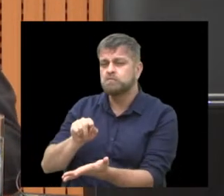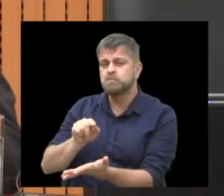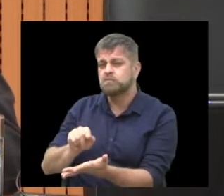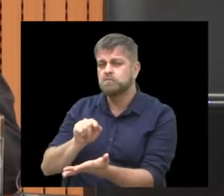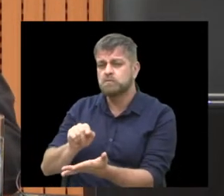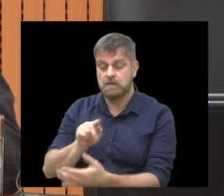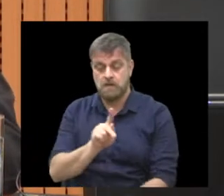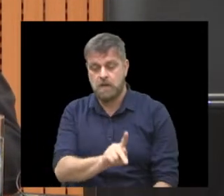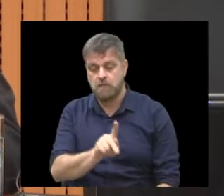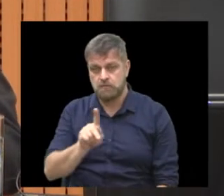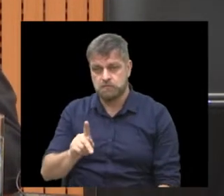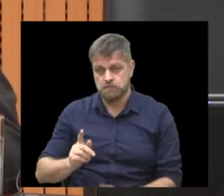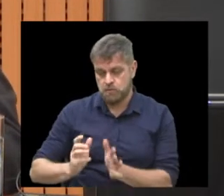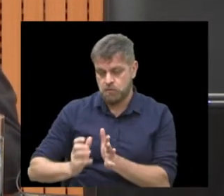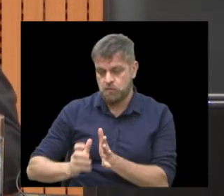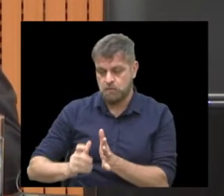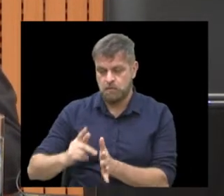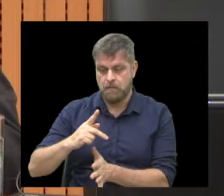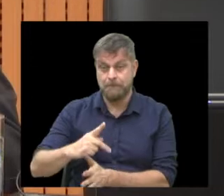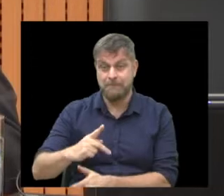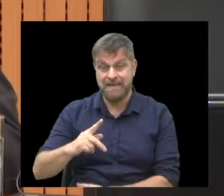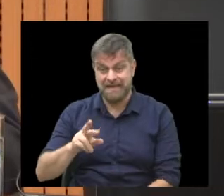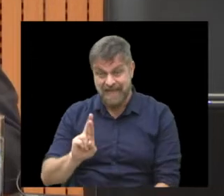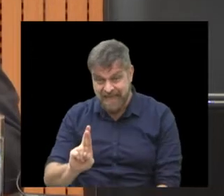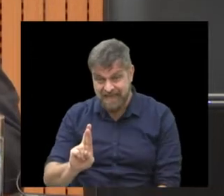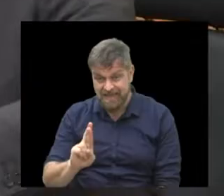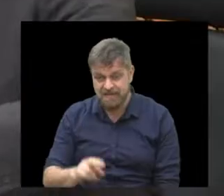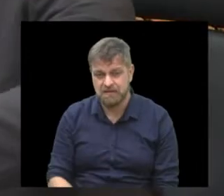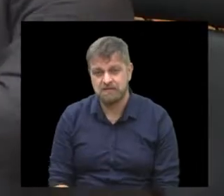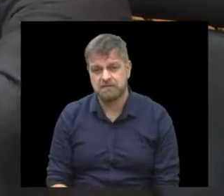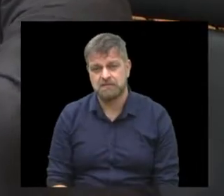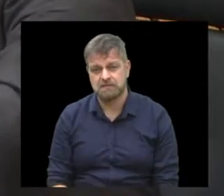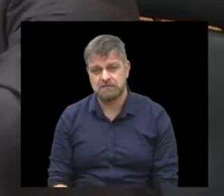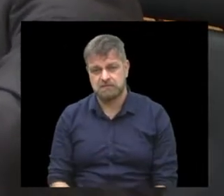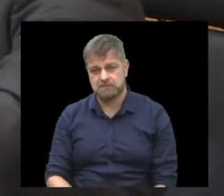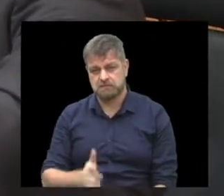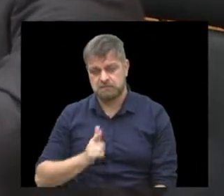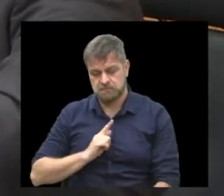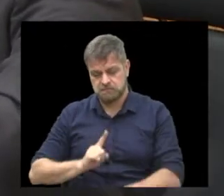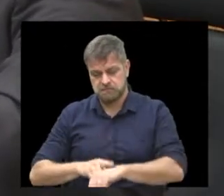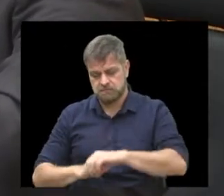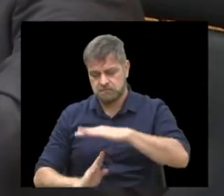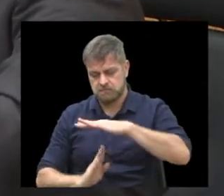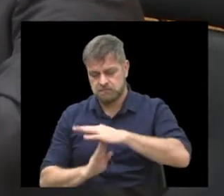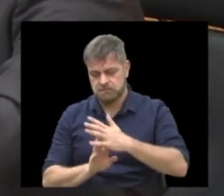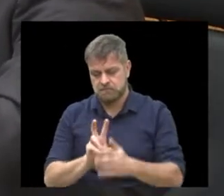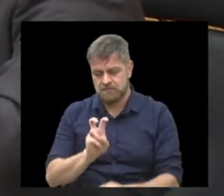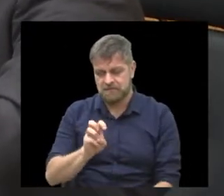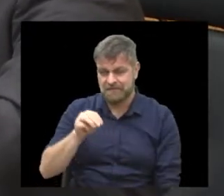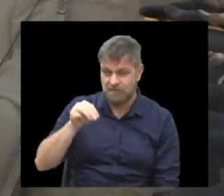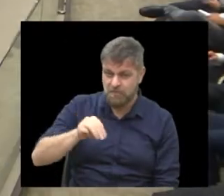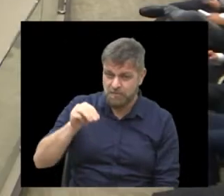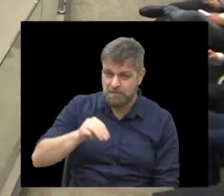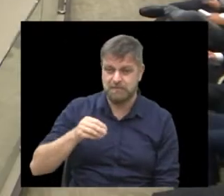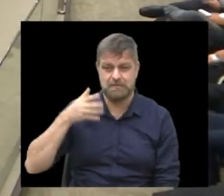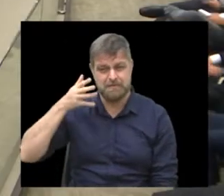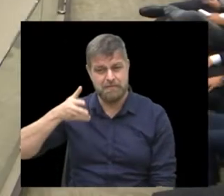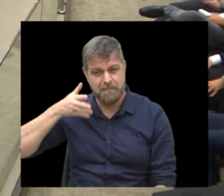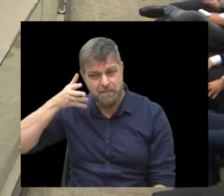professor Alberto, do Partido da República. Vereador professor Alberto, Vossa Excelência tem a tribuna por até 5 minutos.